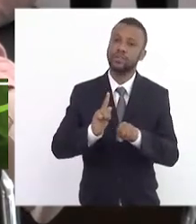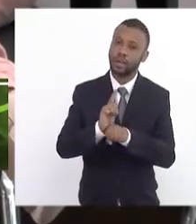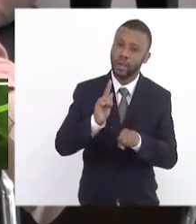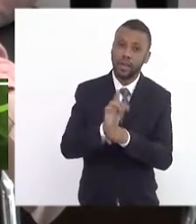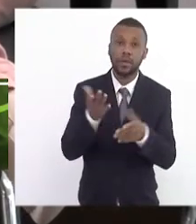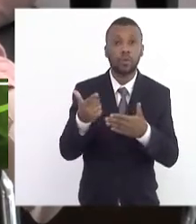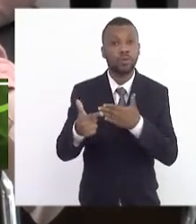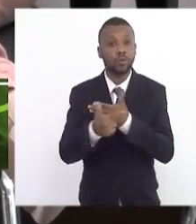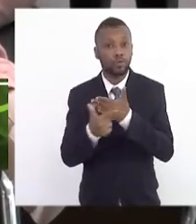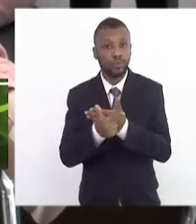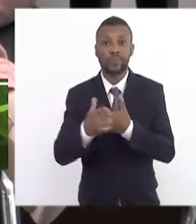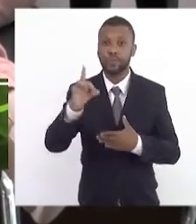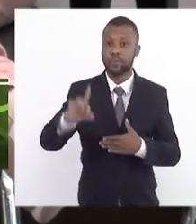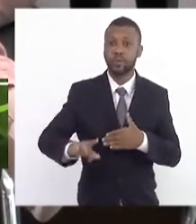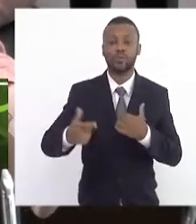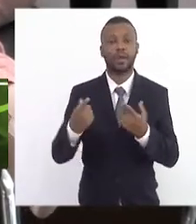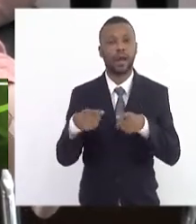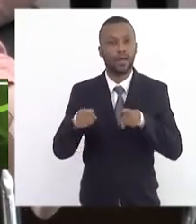cargo de diretora de junta.